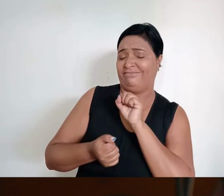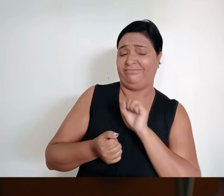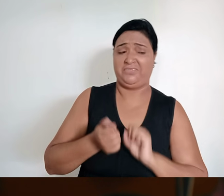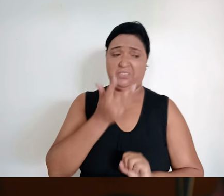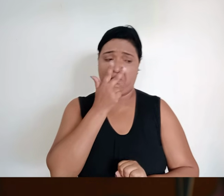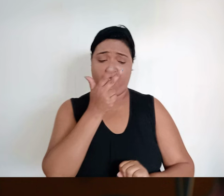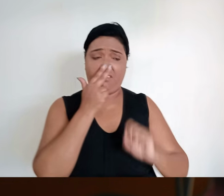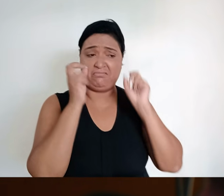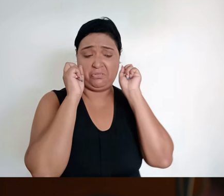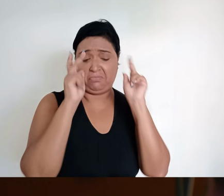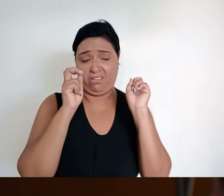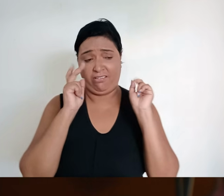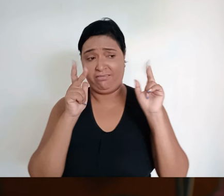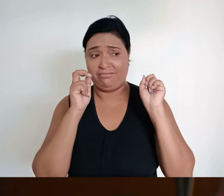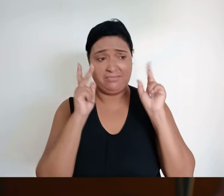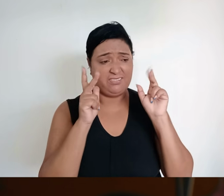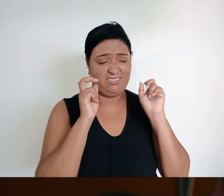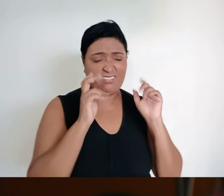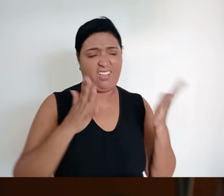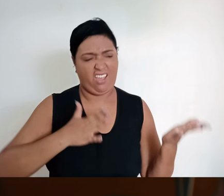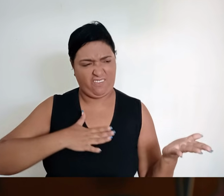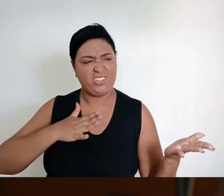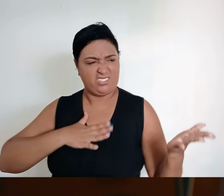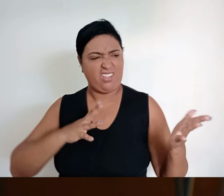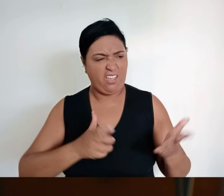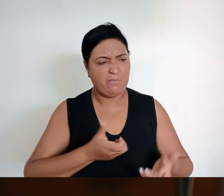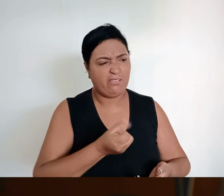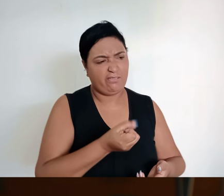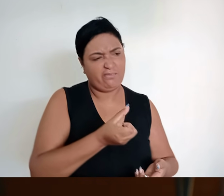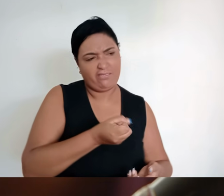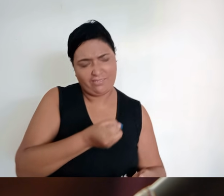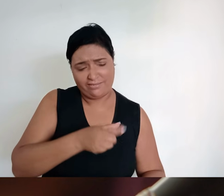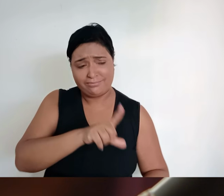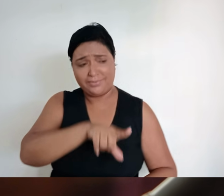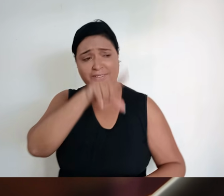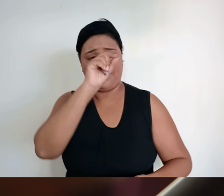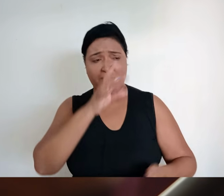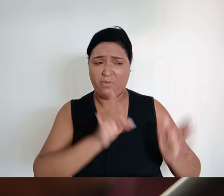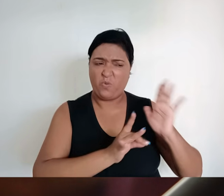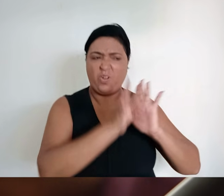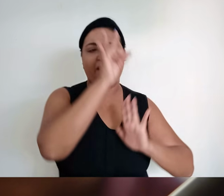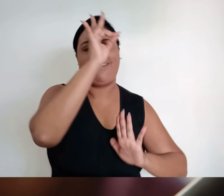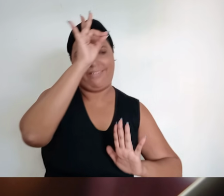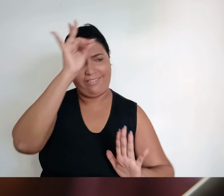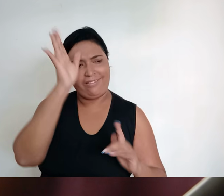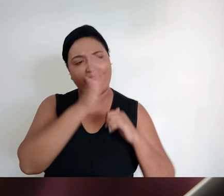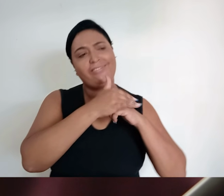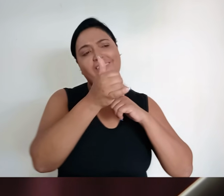não parece tão esperto. Ah, meu covarde predileto, meu hater